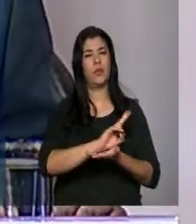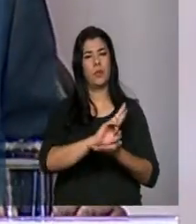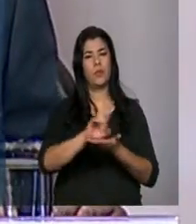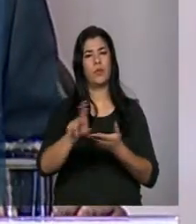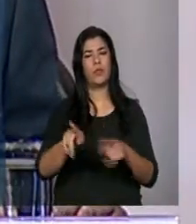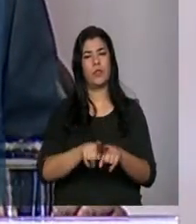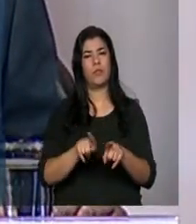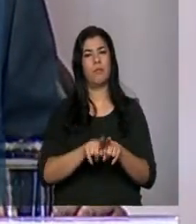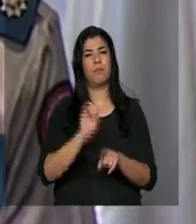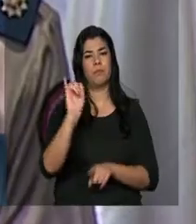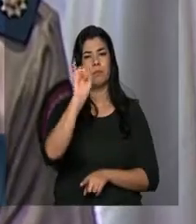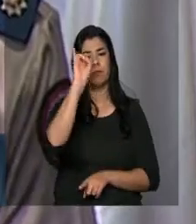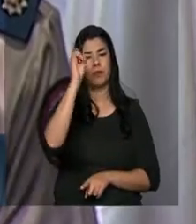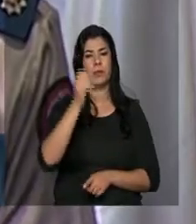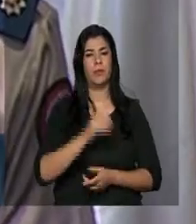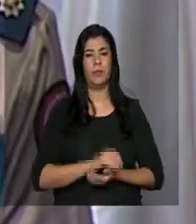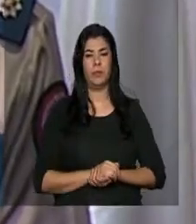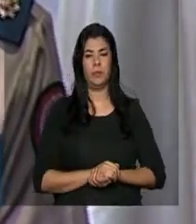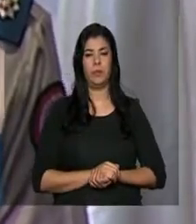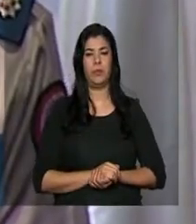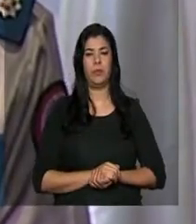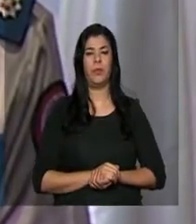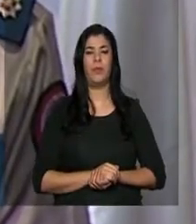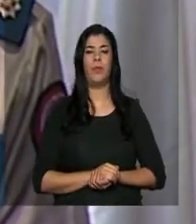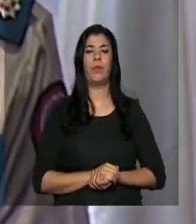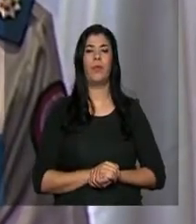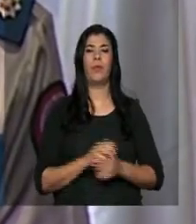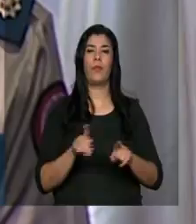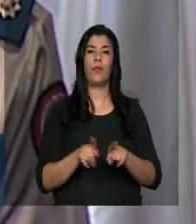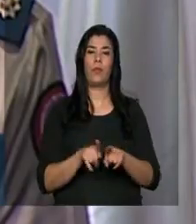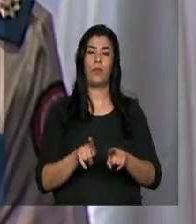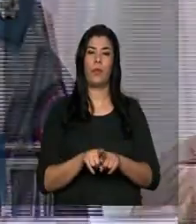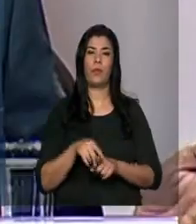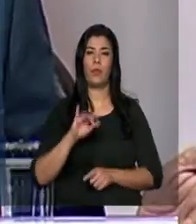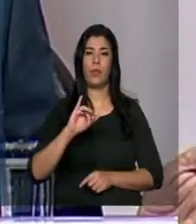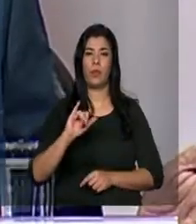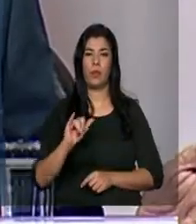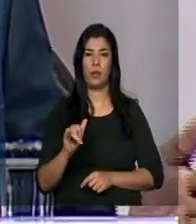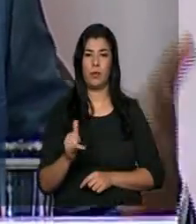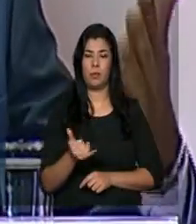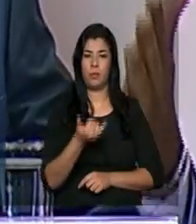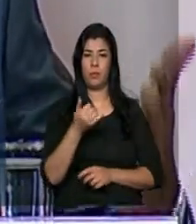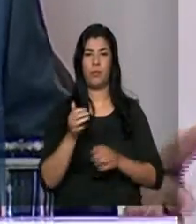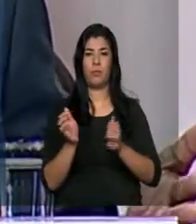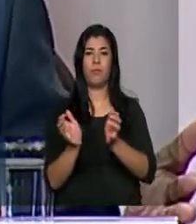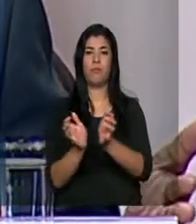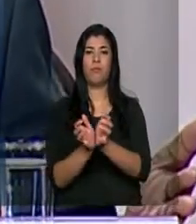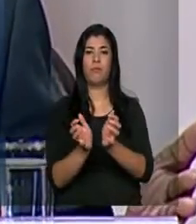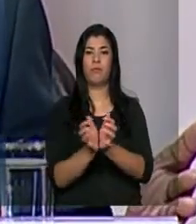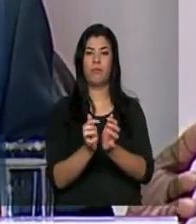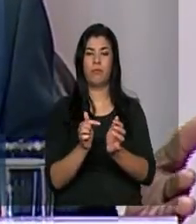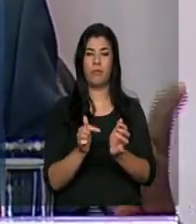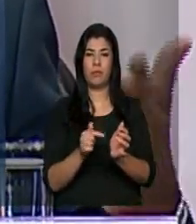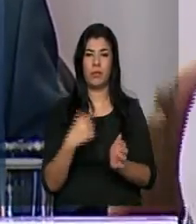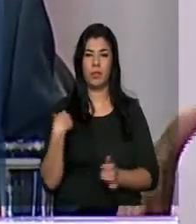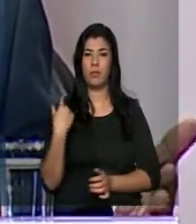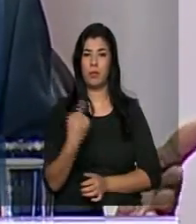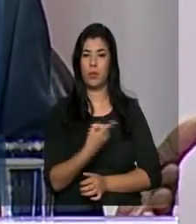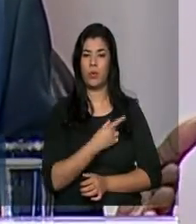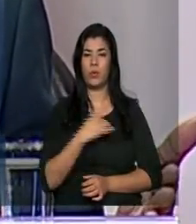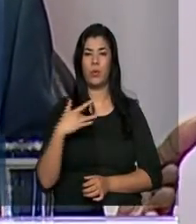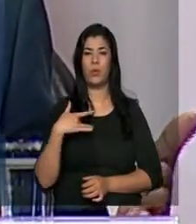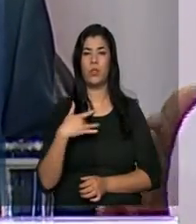outras. Eu quero colocar nossas equipes do Distrito Federal à disposição do Ministério para